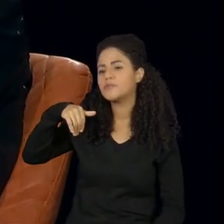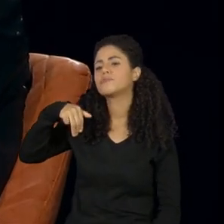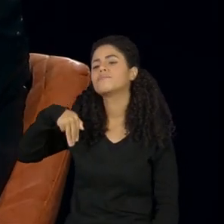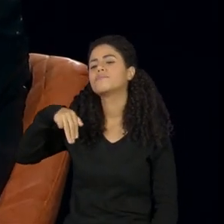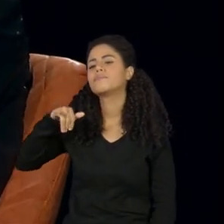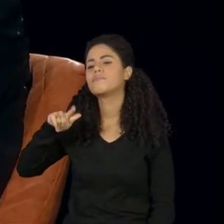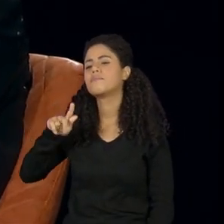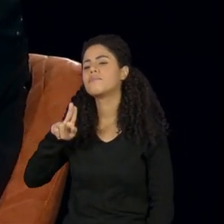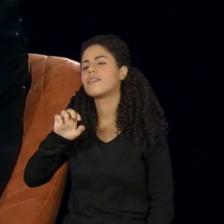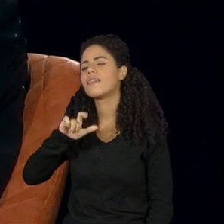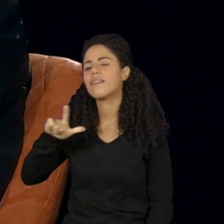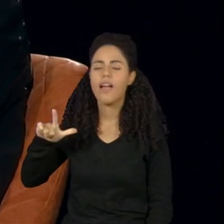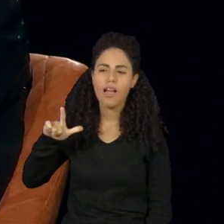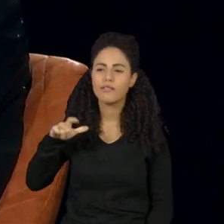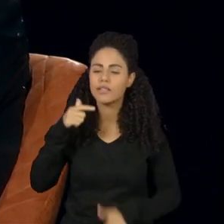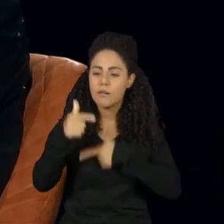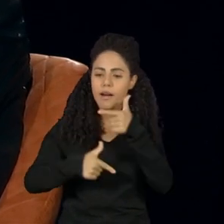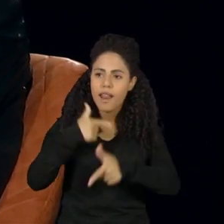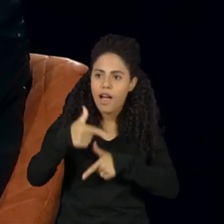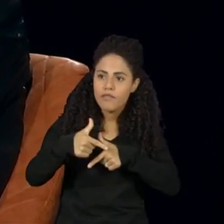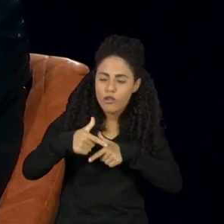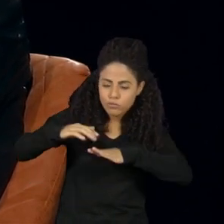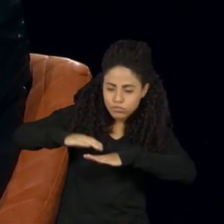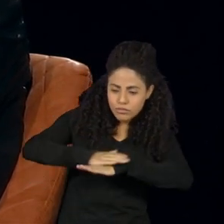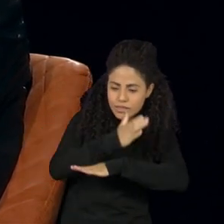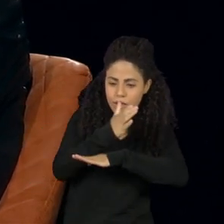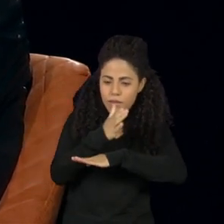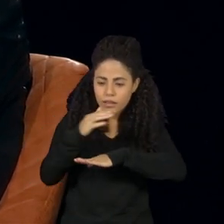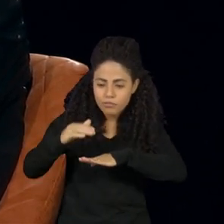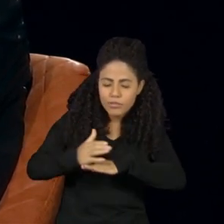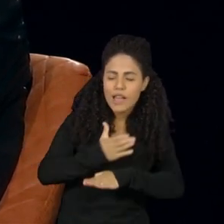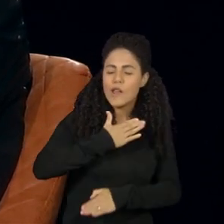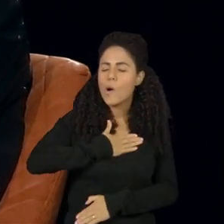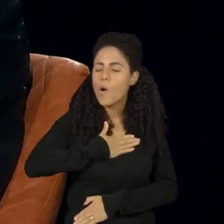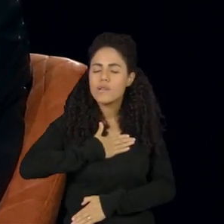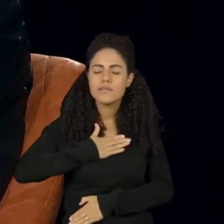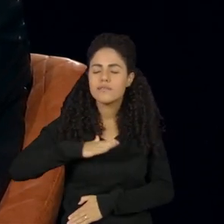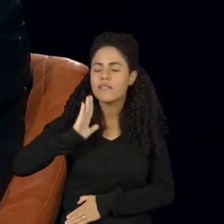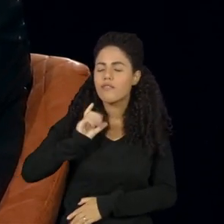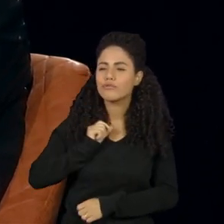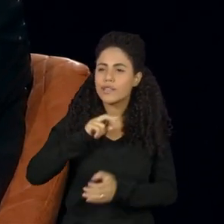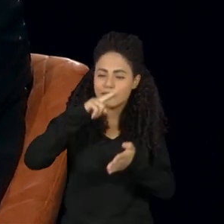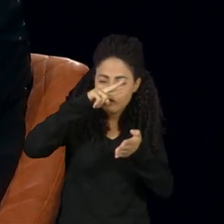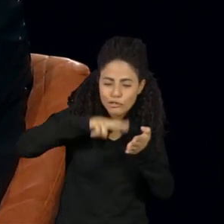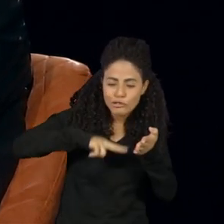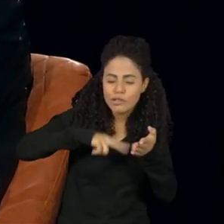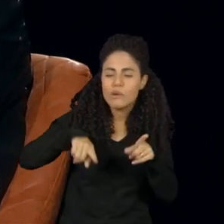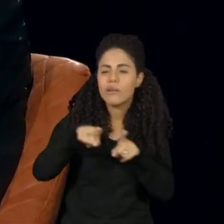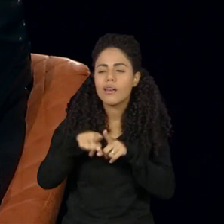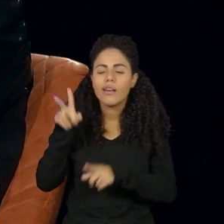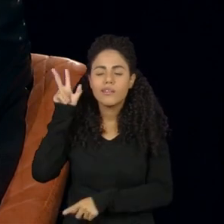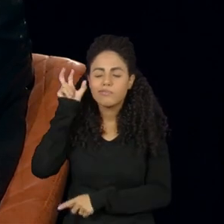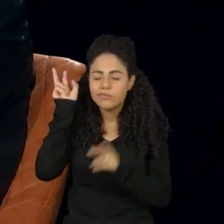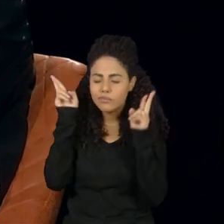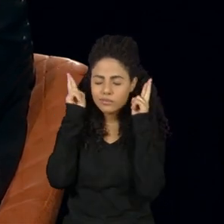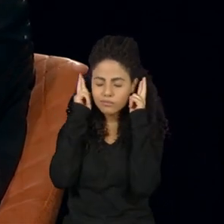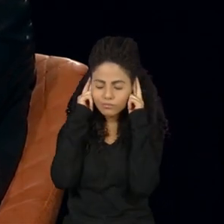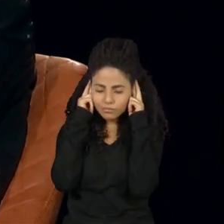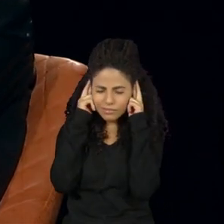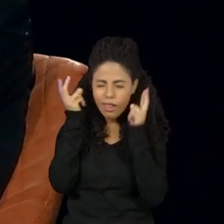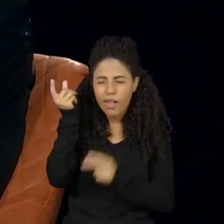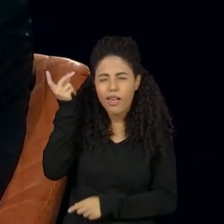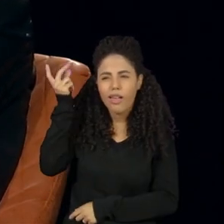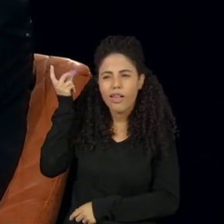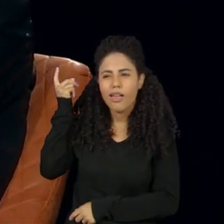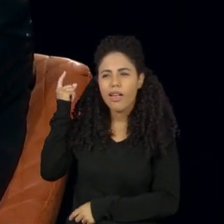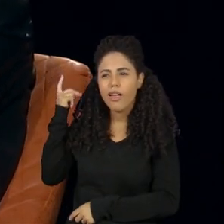Meu tio Miguel era sapateiro e ele gostava muito de ler, porque ele perdeu a audição muito jovem, lá no